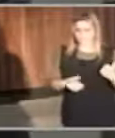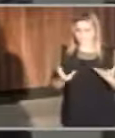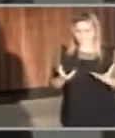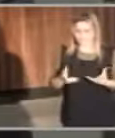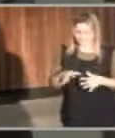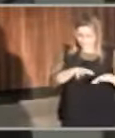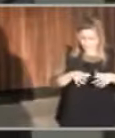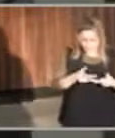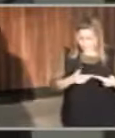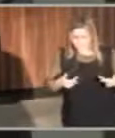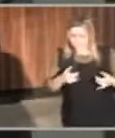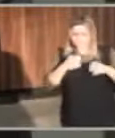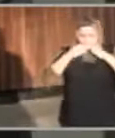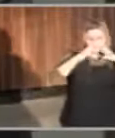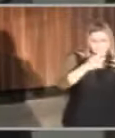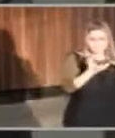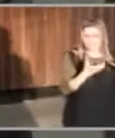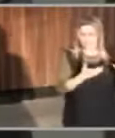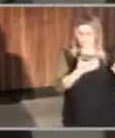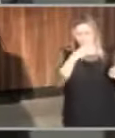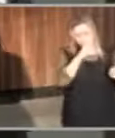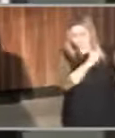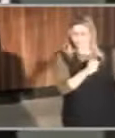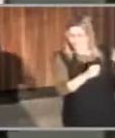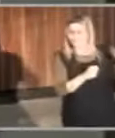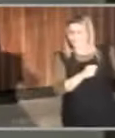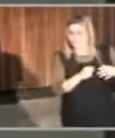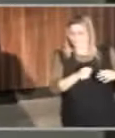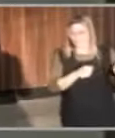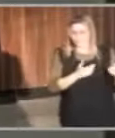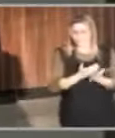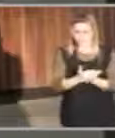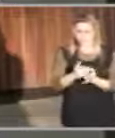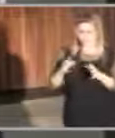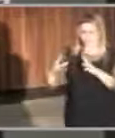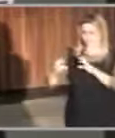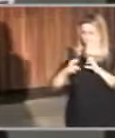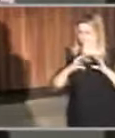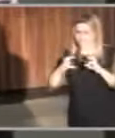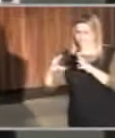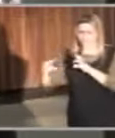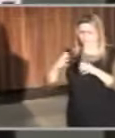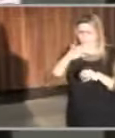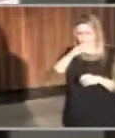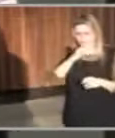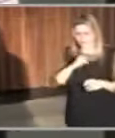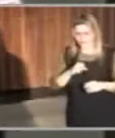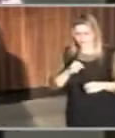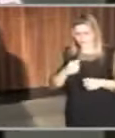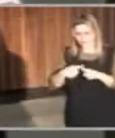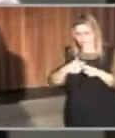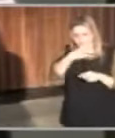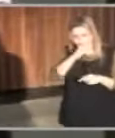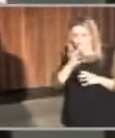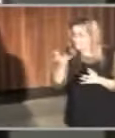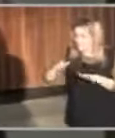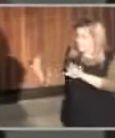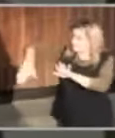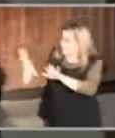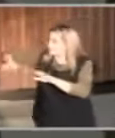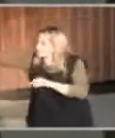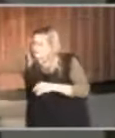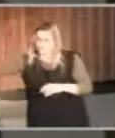evangelísticos virou uma guerra uma guerra eu brigando com meu pai porque ele queria ir para a praia e eu queria